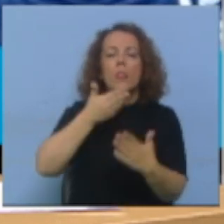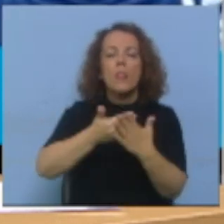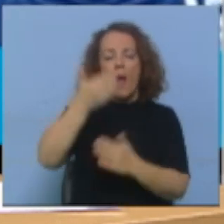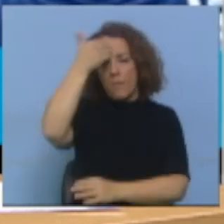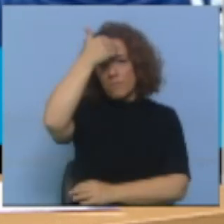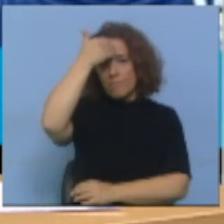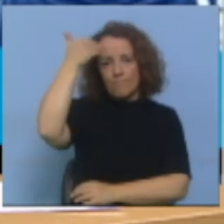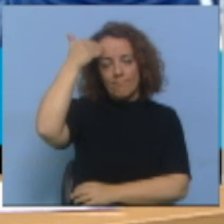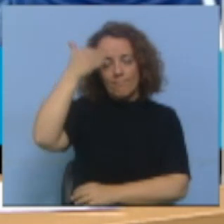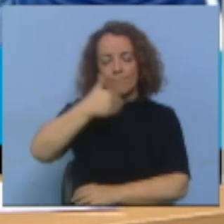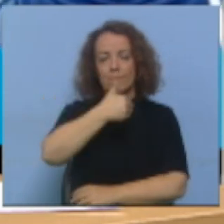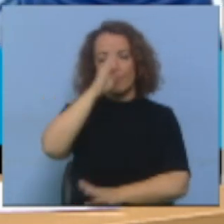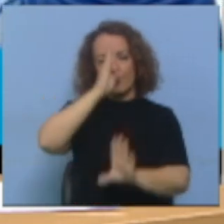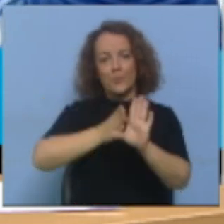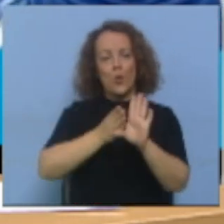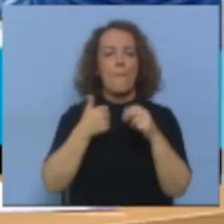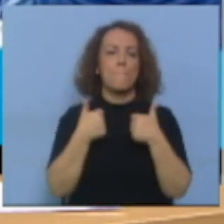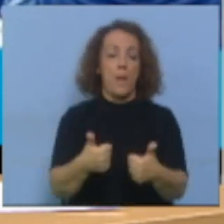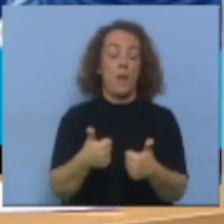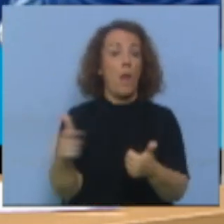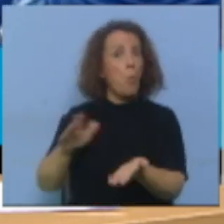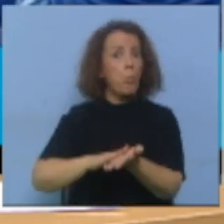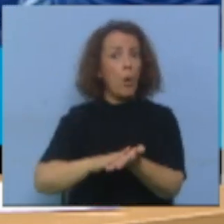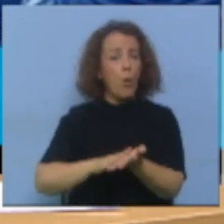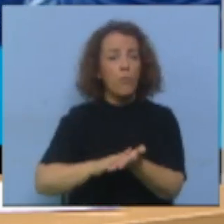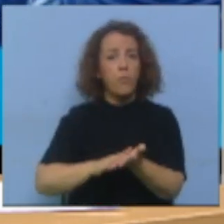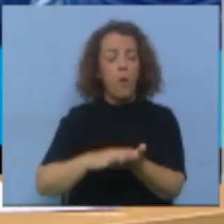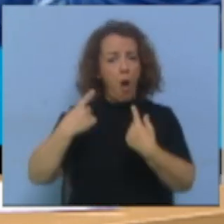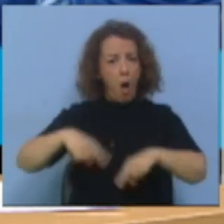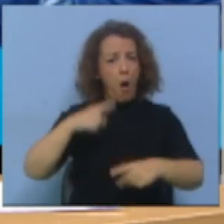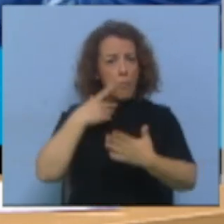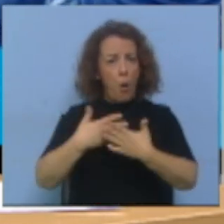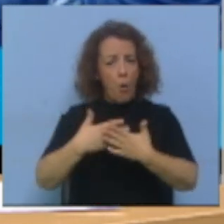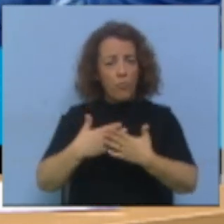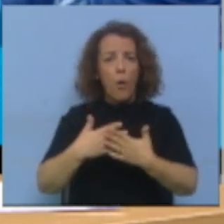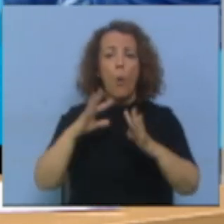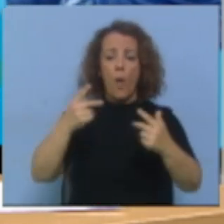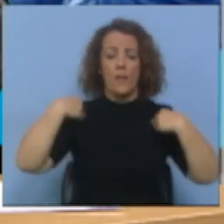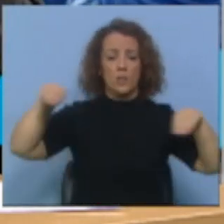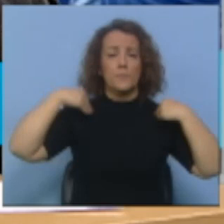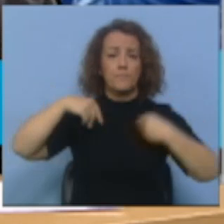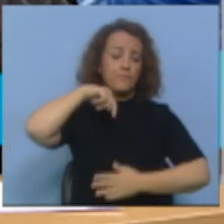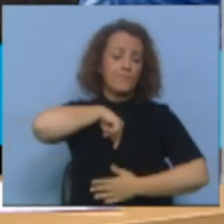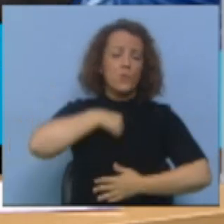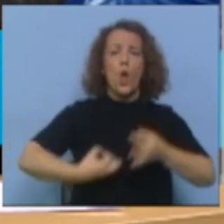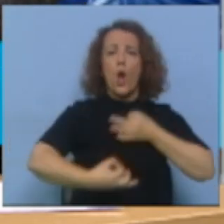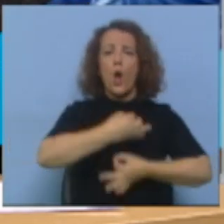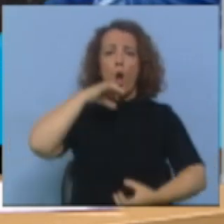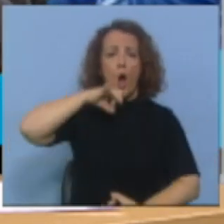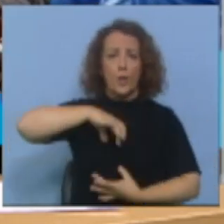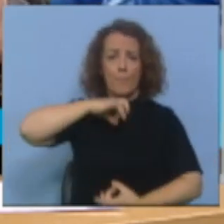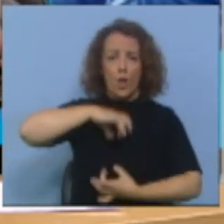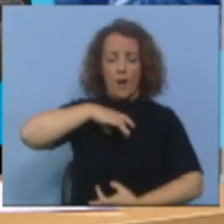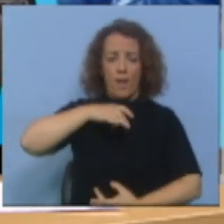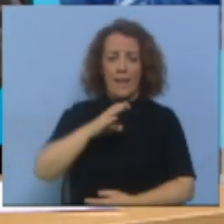psicológico também. Está provado que quando nós fazemos exercício físico, há a libertação da chamada hormona da serotonina e o nível de